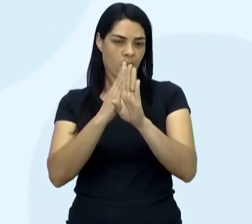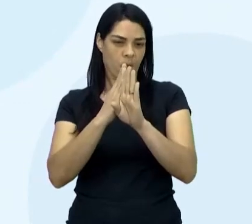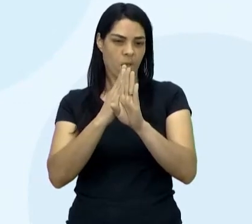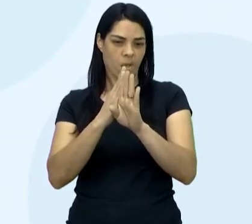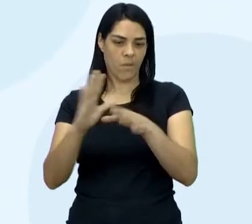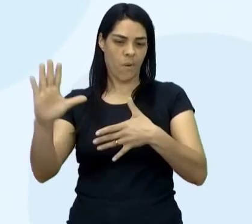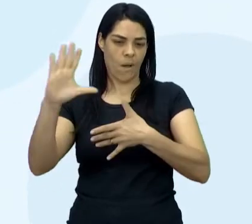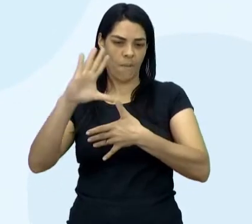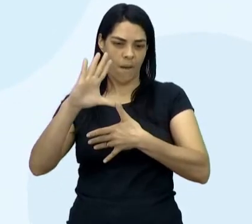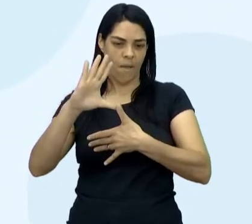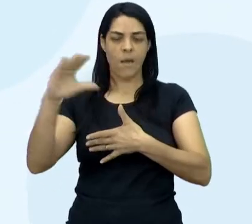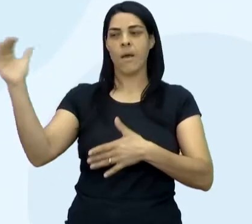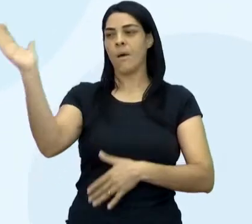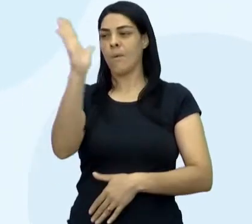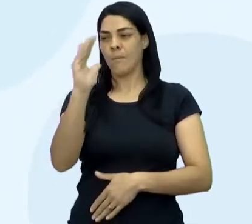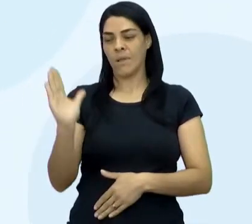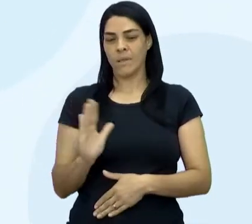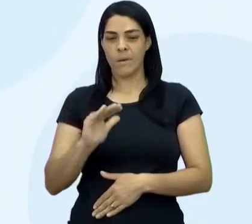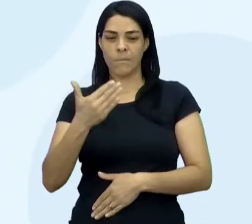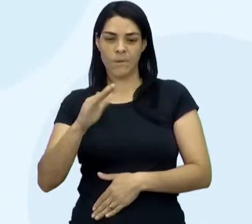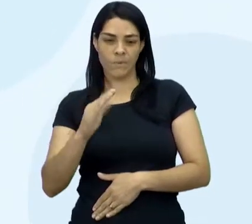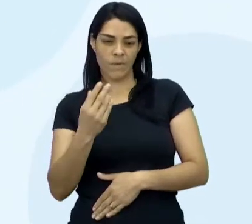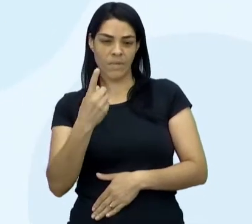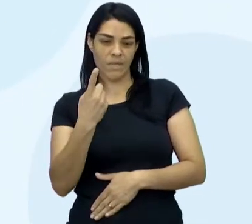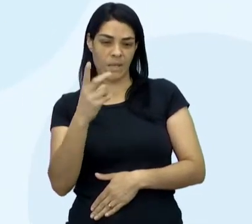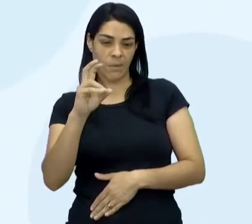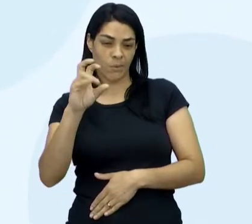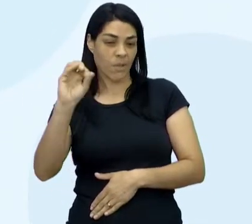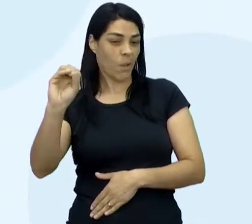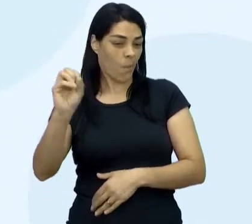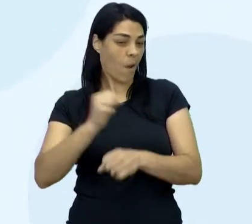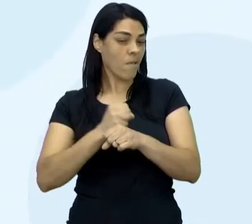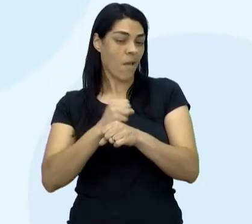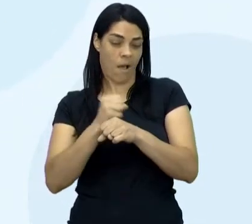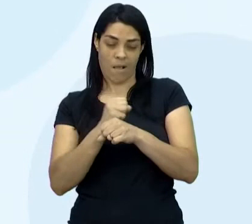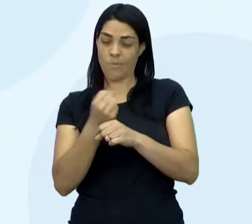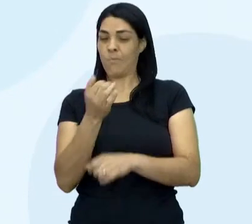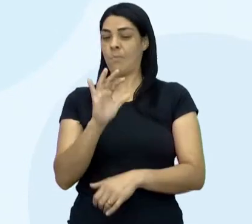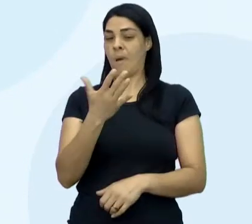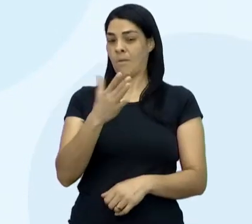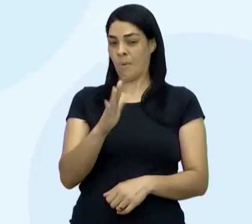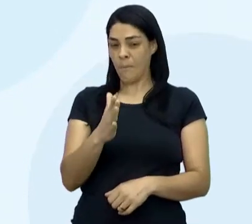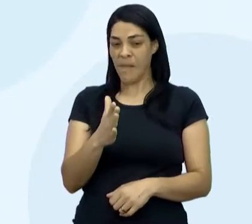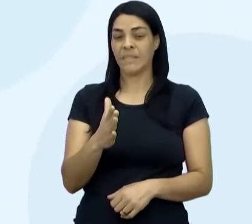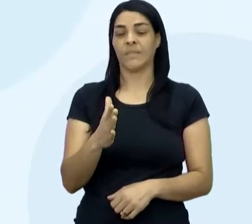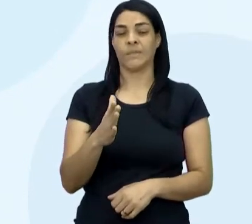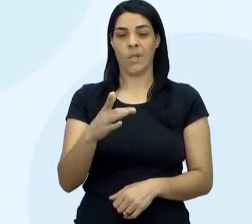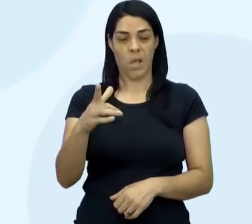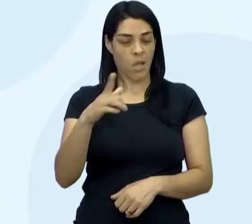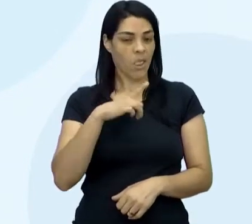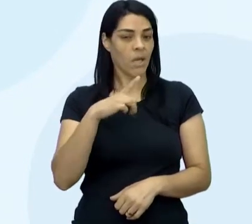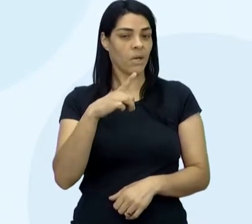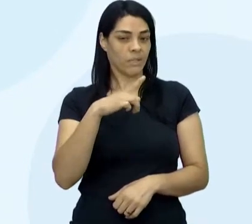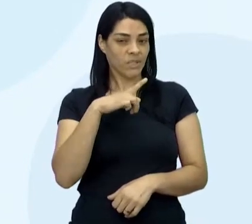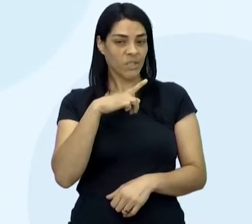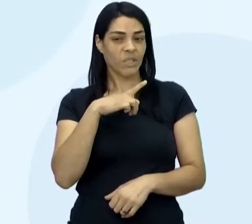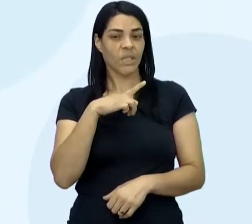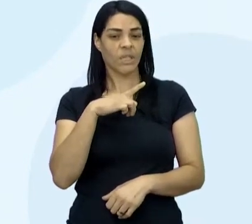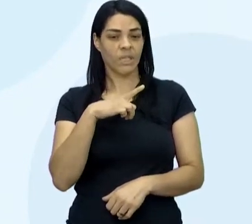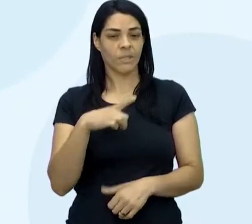o Brasil tal há mais ou menos 150 anos digamos assim ainda havia muito